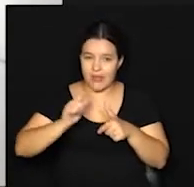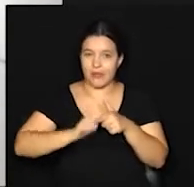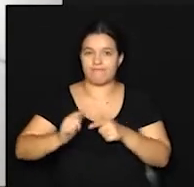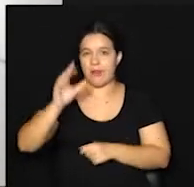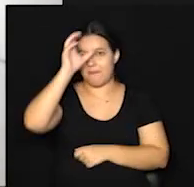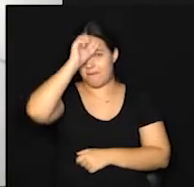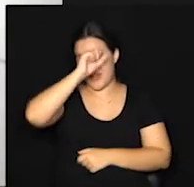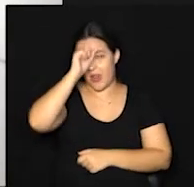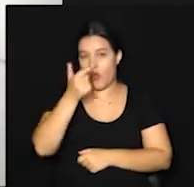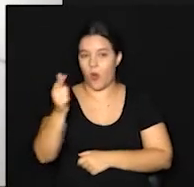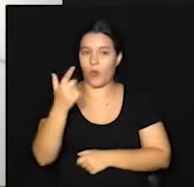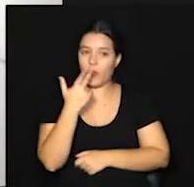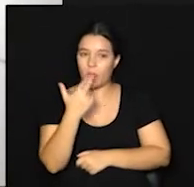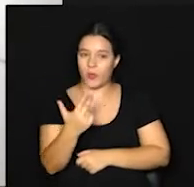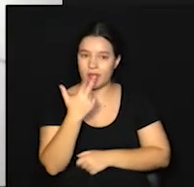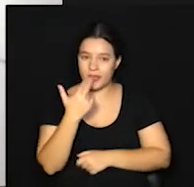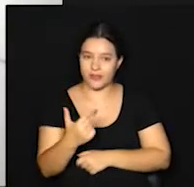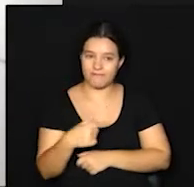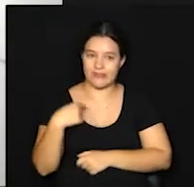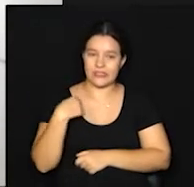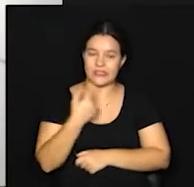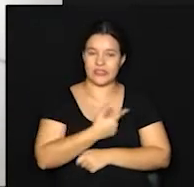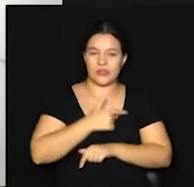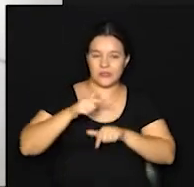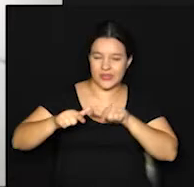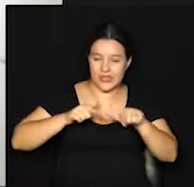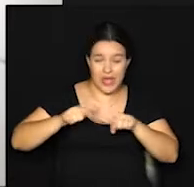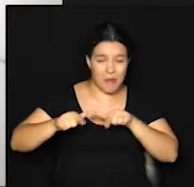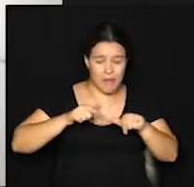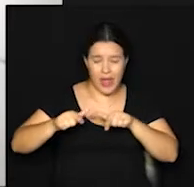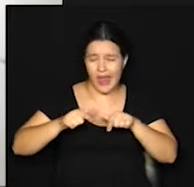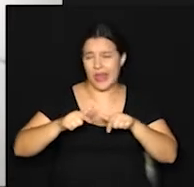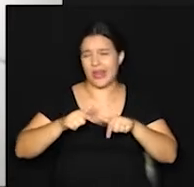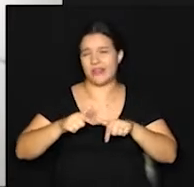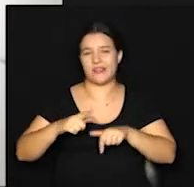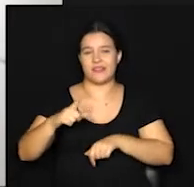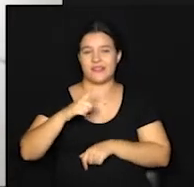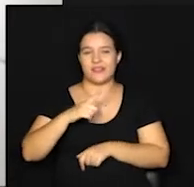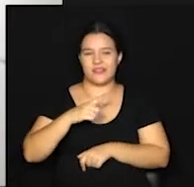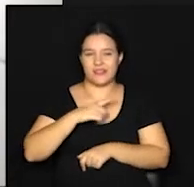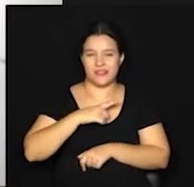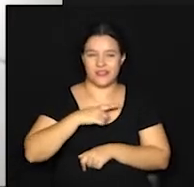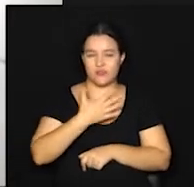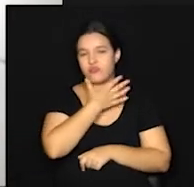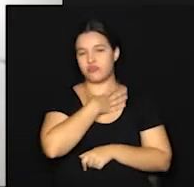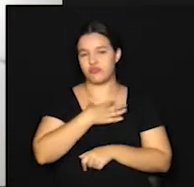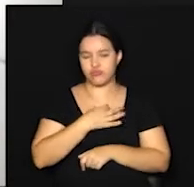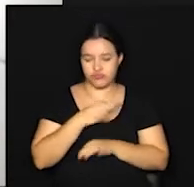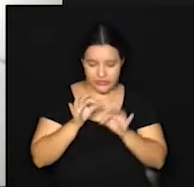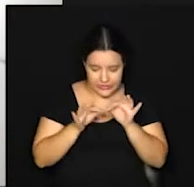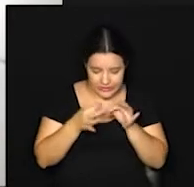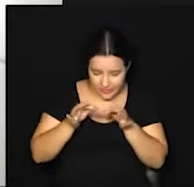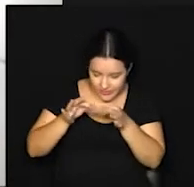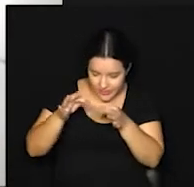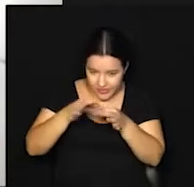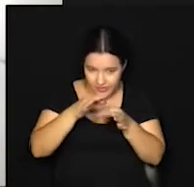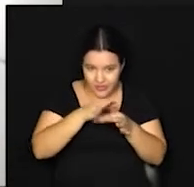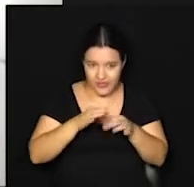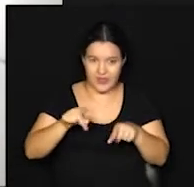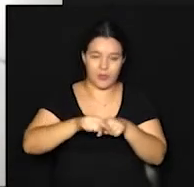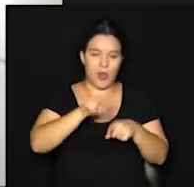língua, tive que me virar, tive que trabalhar. Trabalhei de tudo que você possa imaginar, de fazer bijuteria a